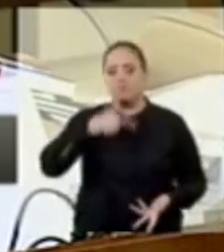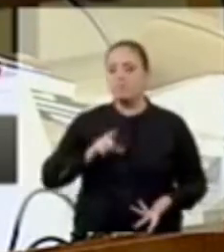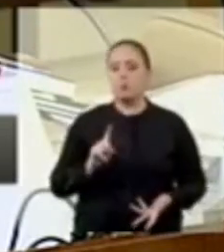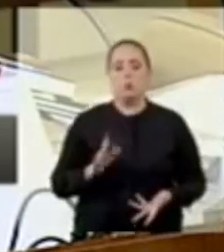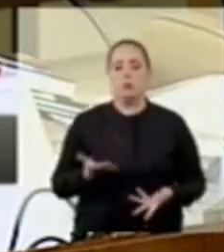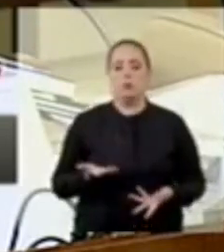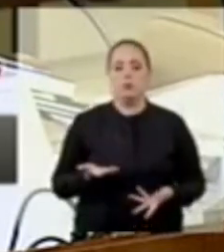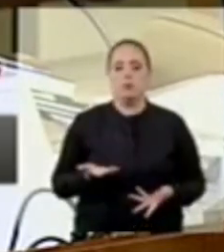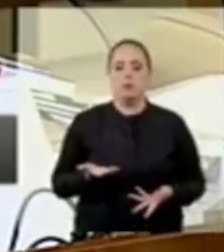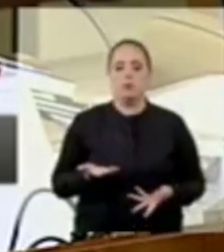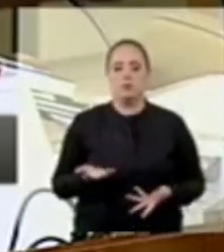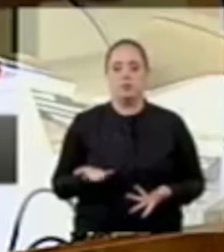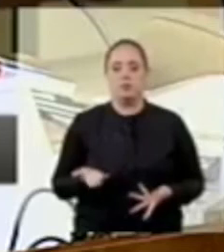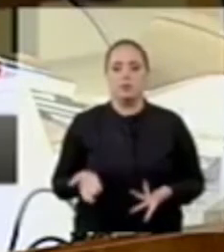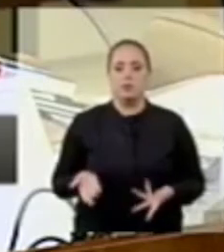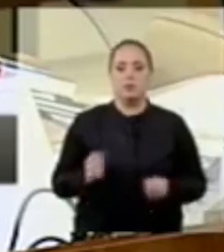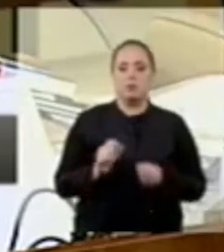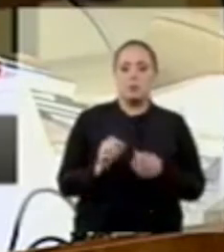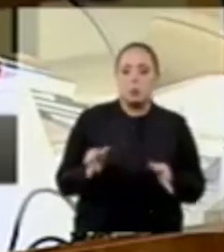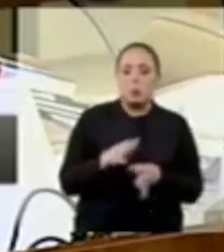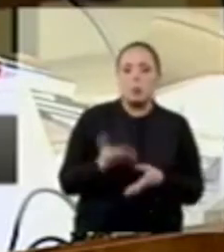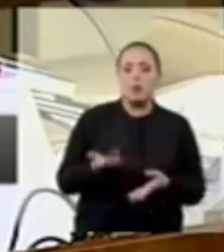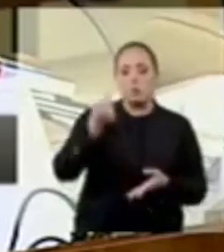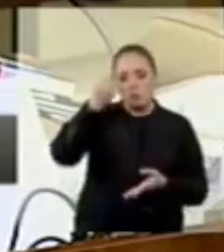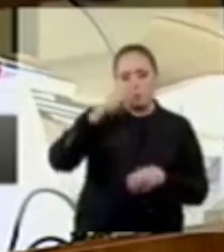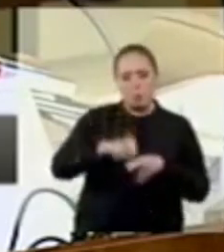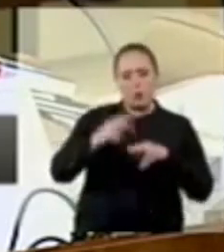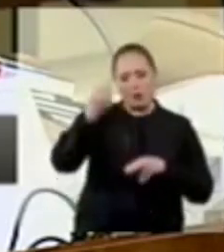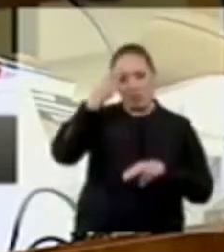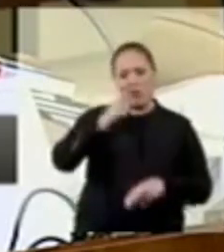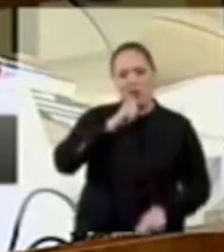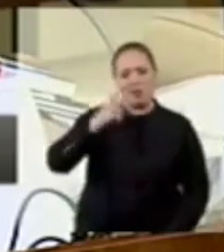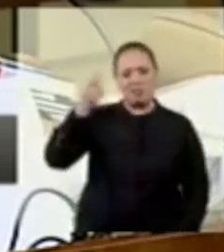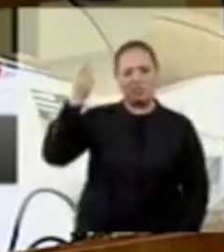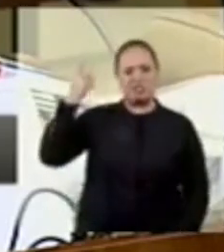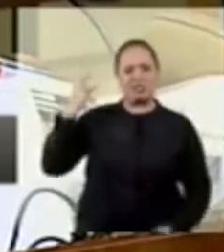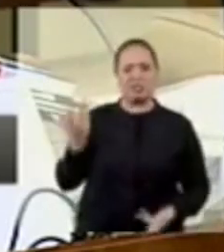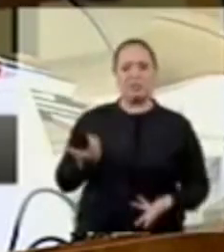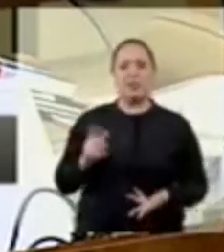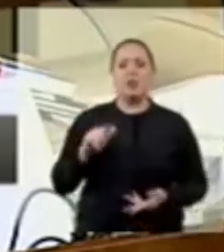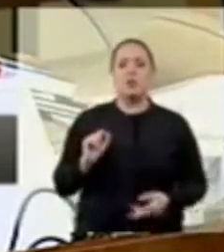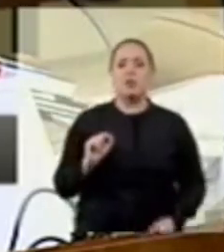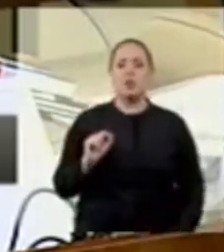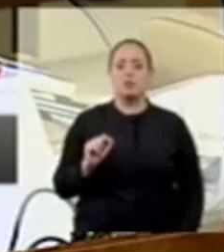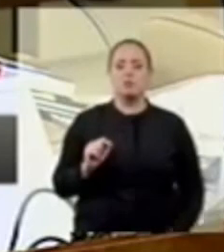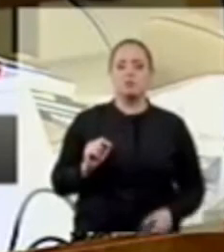efetuar inteiramente por idéias antigas e arraigadas que é um gil em empírico